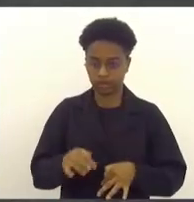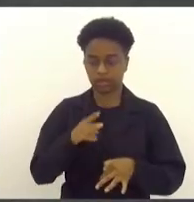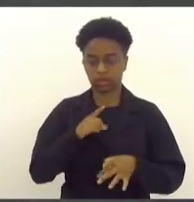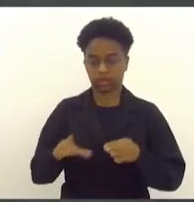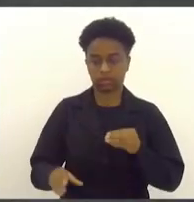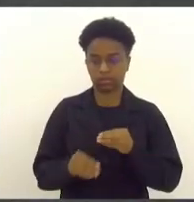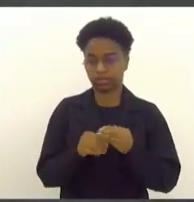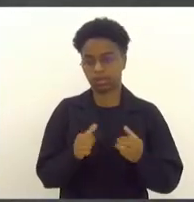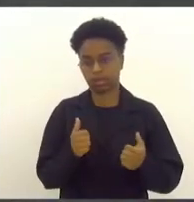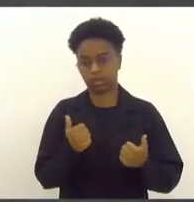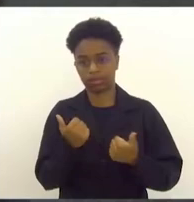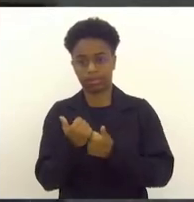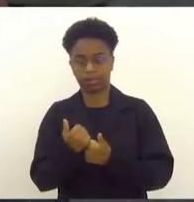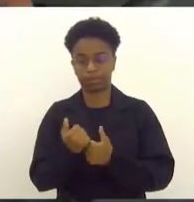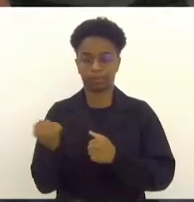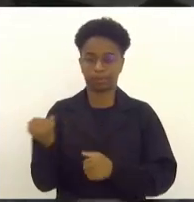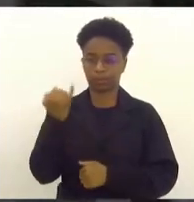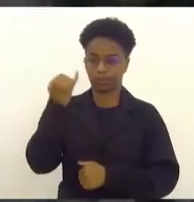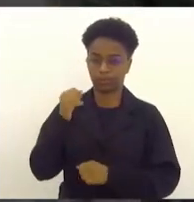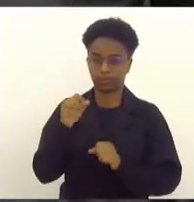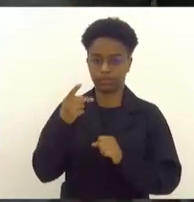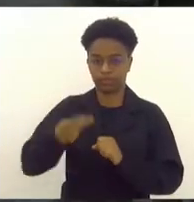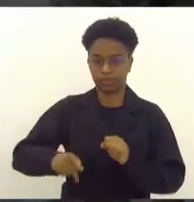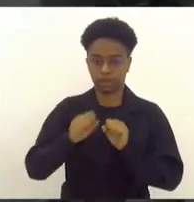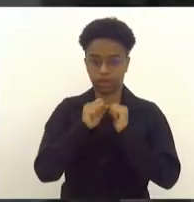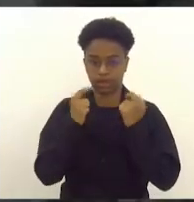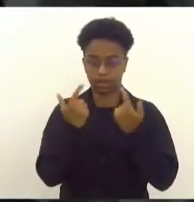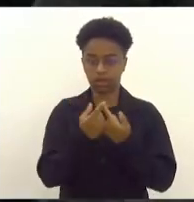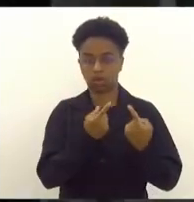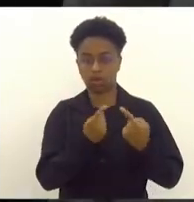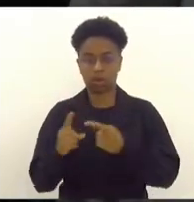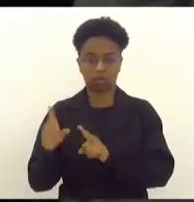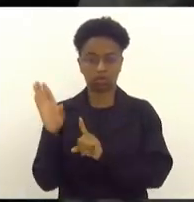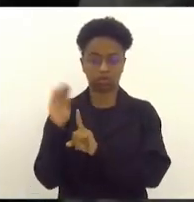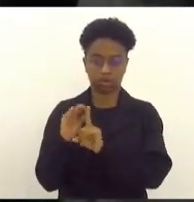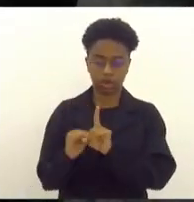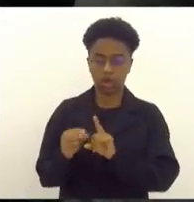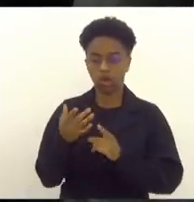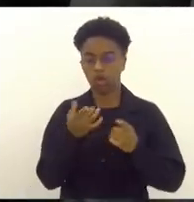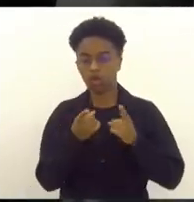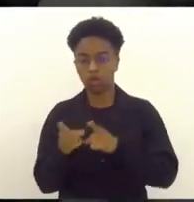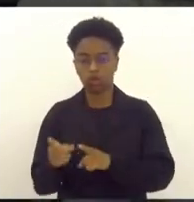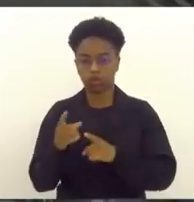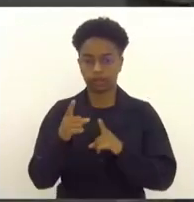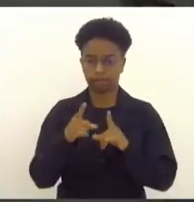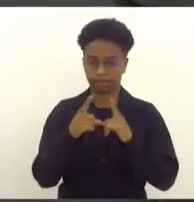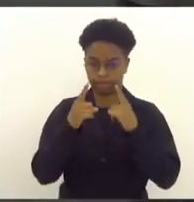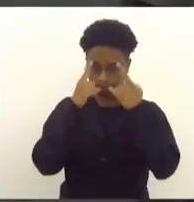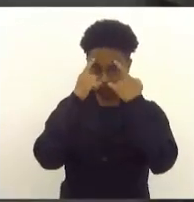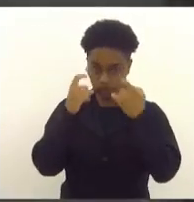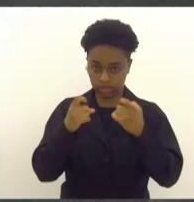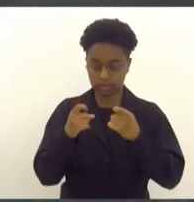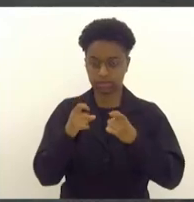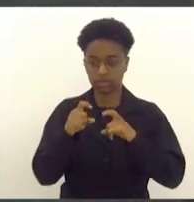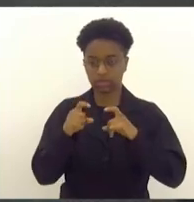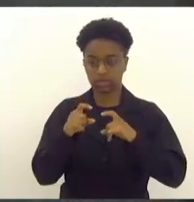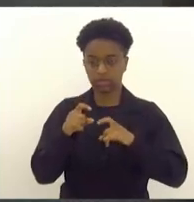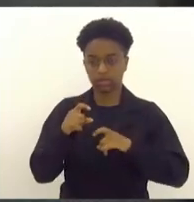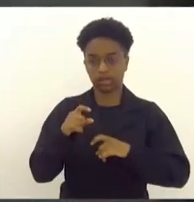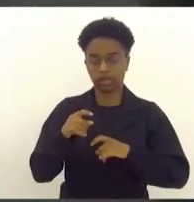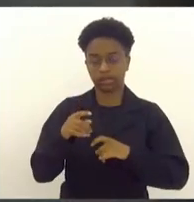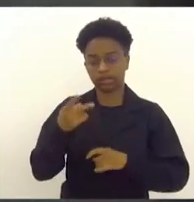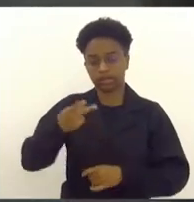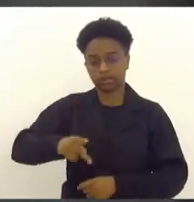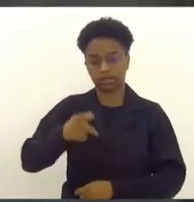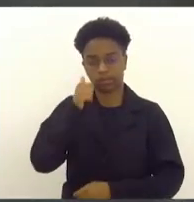contribuição da Assembleia Legislativa contra a importunação sexual contra violência sexual aí das nossas mulheres e